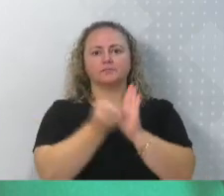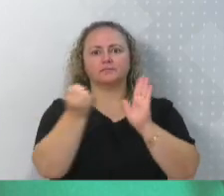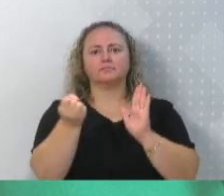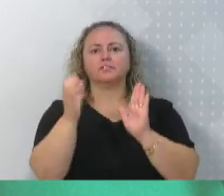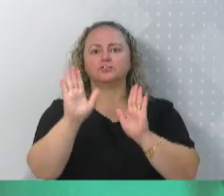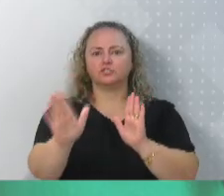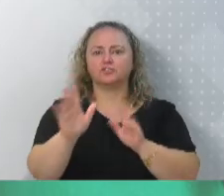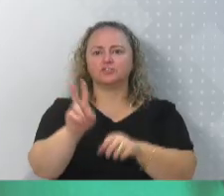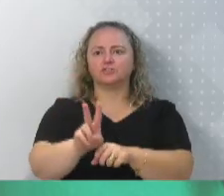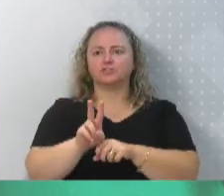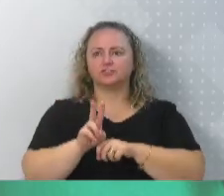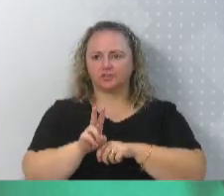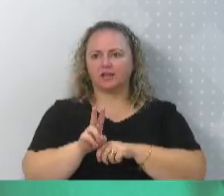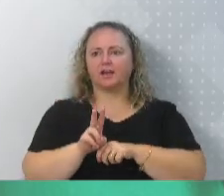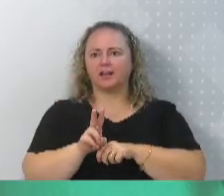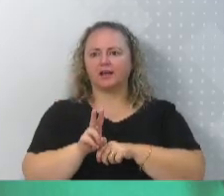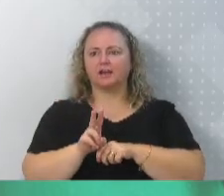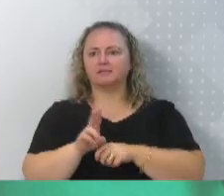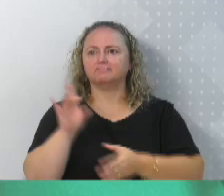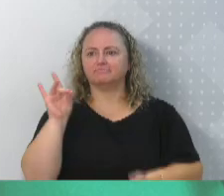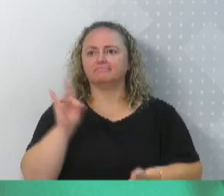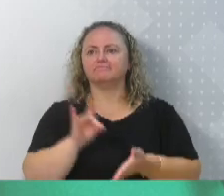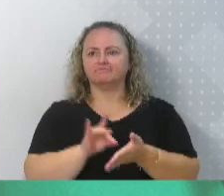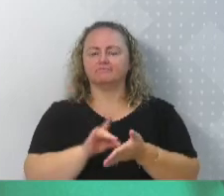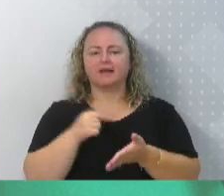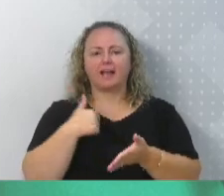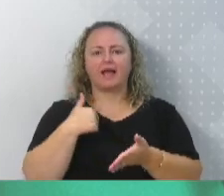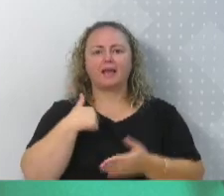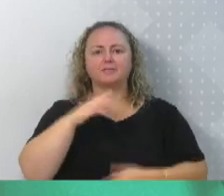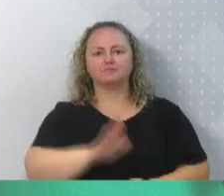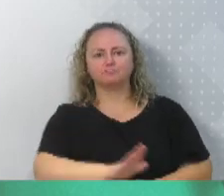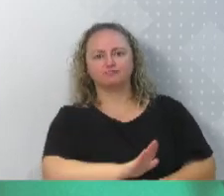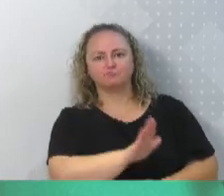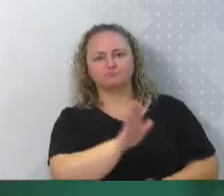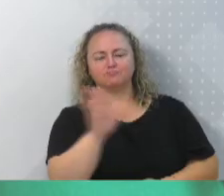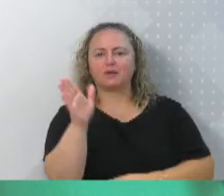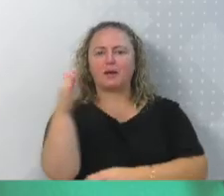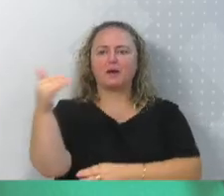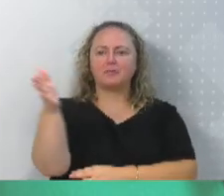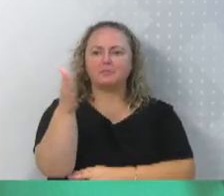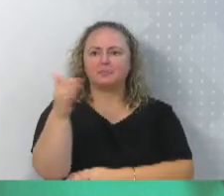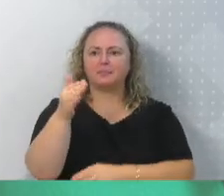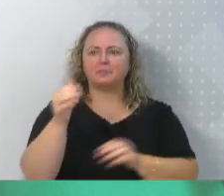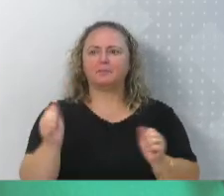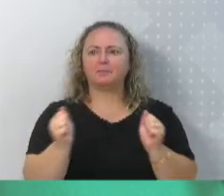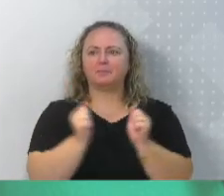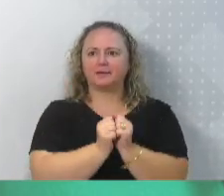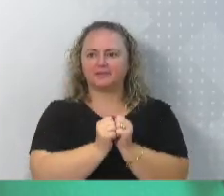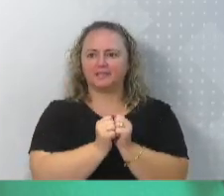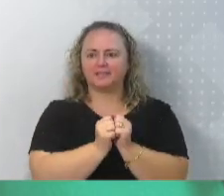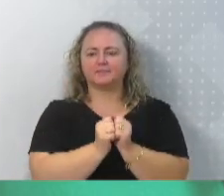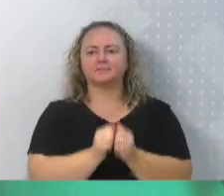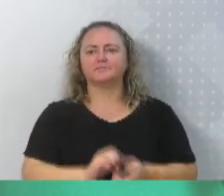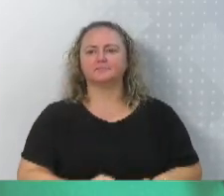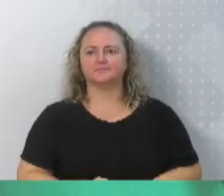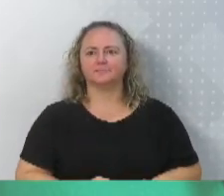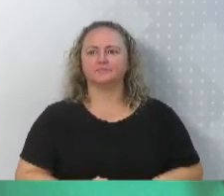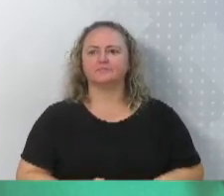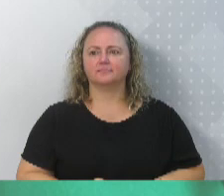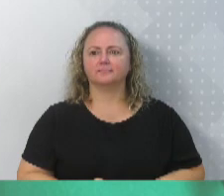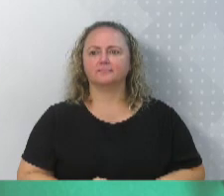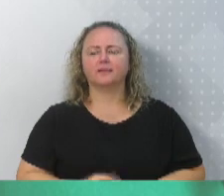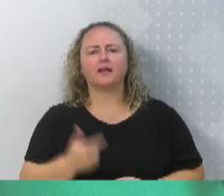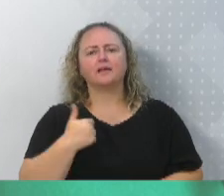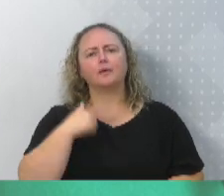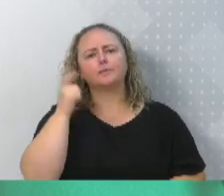miceideira nessa Bandeira né então eu já saí de lá com a bandeira na mão e aí eu por um momento